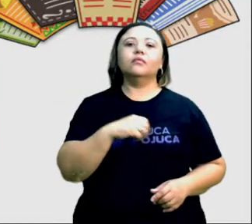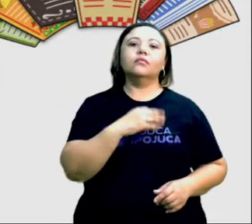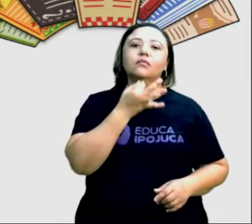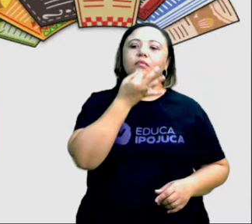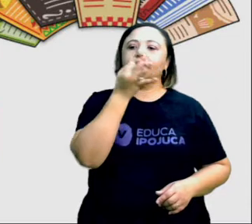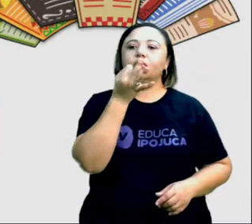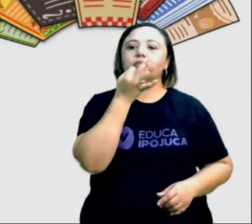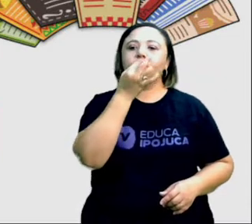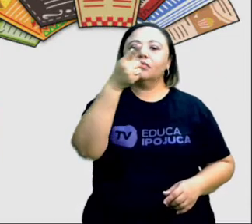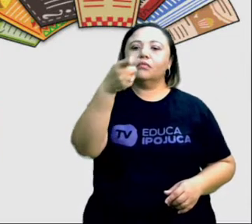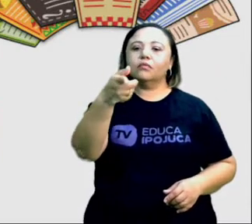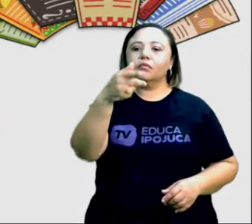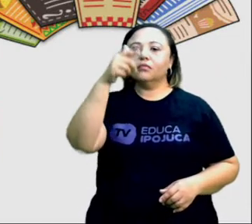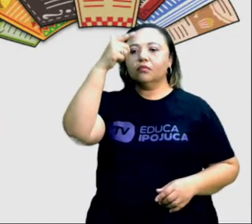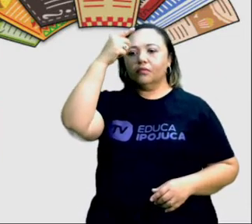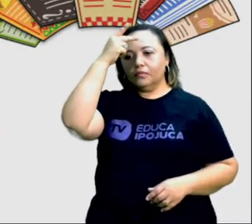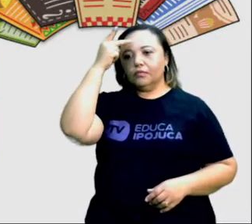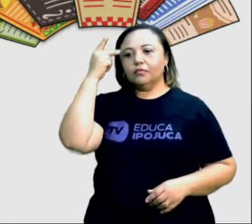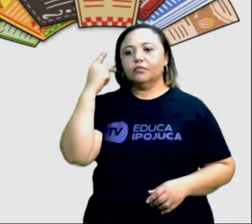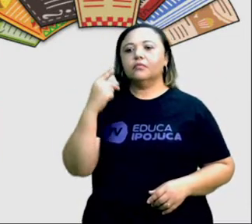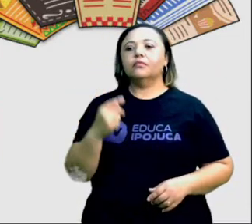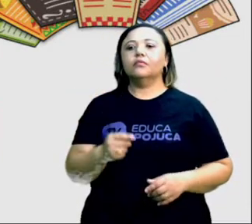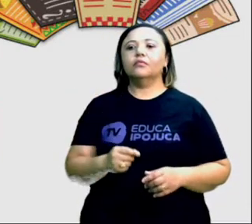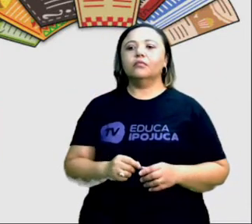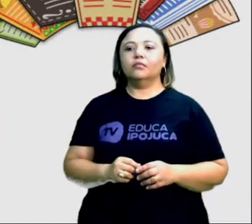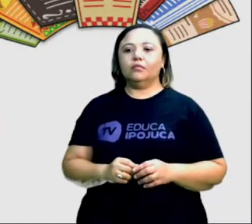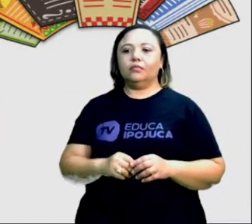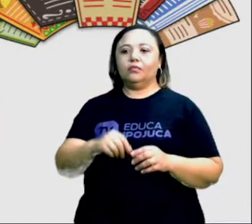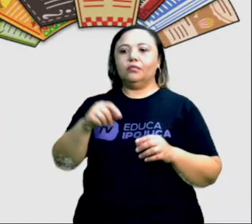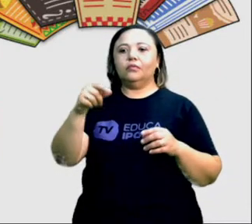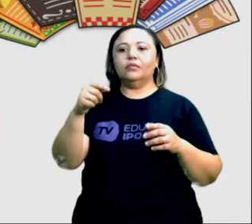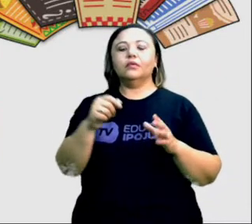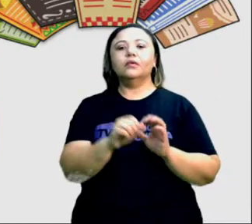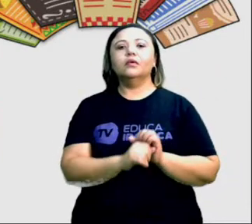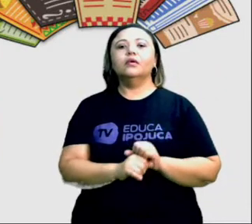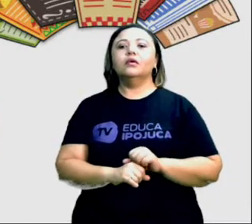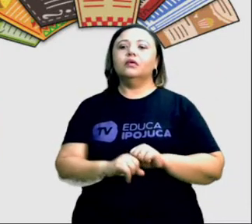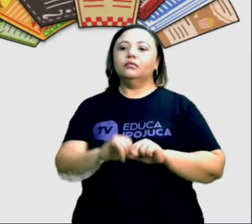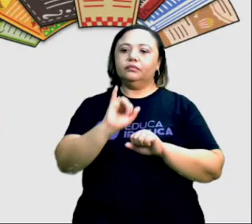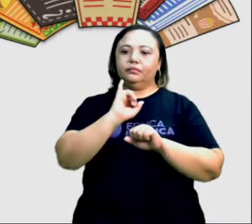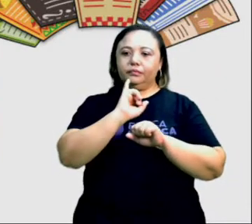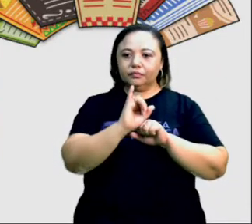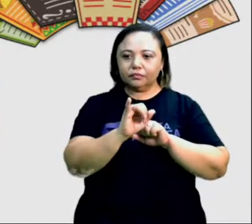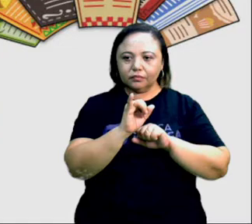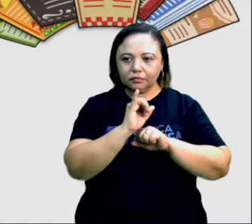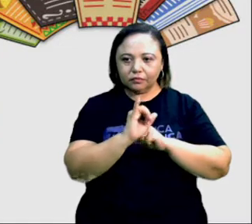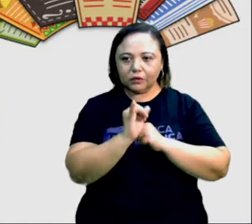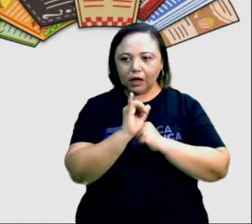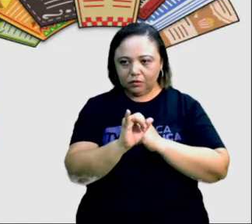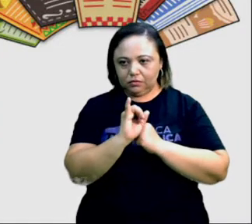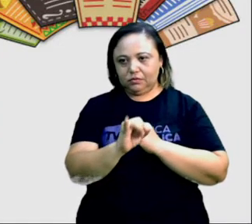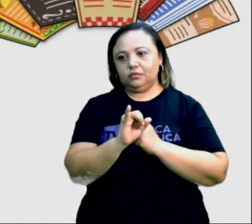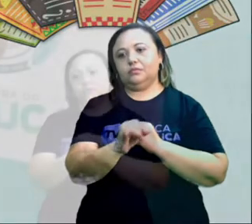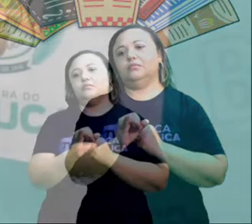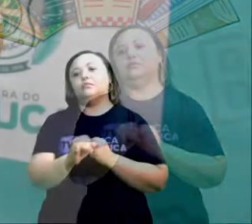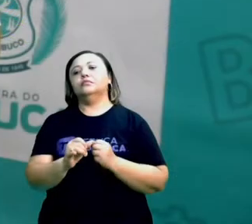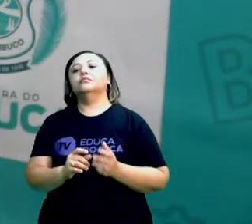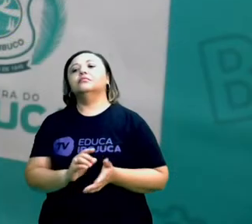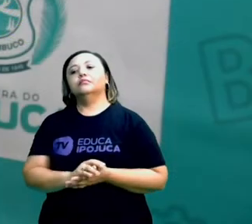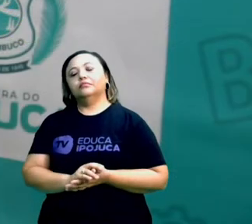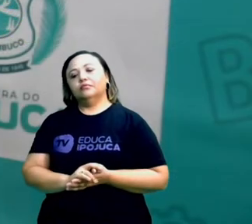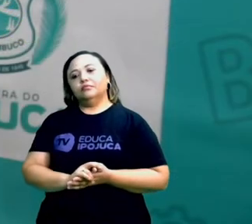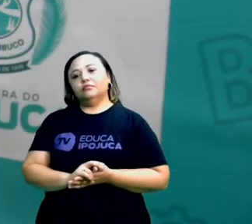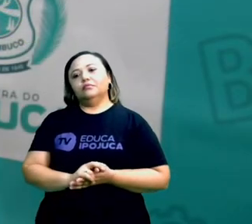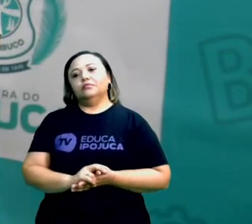pessoas envolvidas no ocorrido. A crônica, que trata de assuntos do dia a dia, mas só que de uma maneira